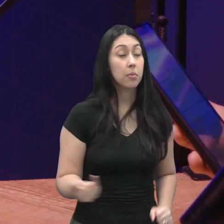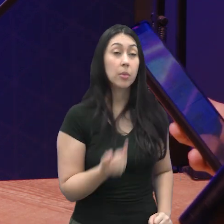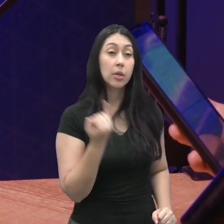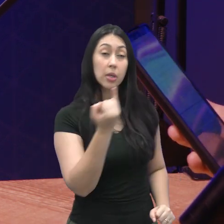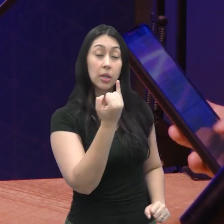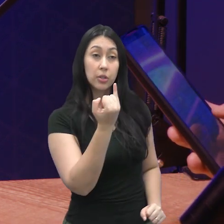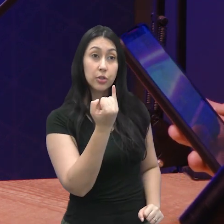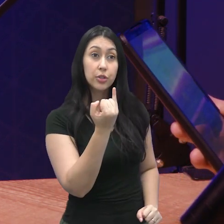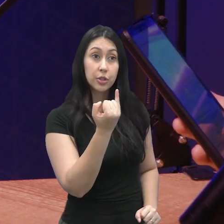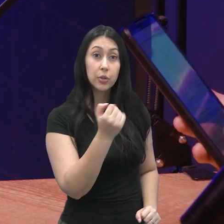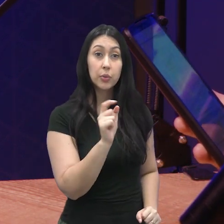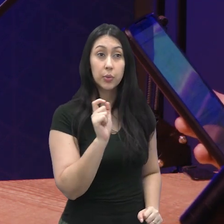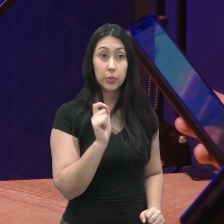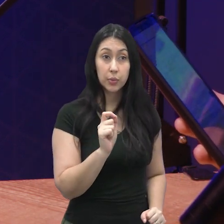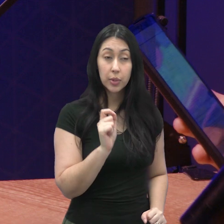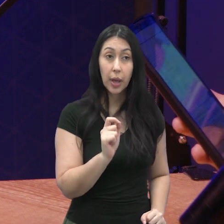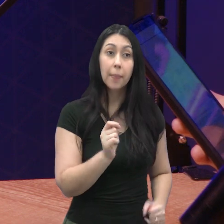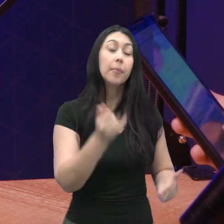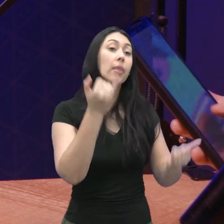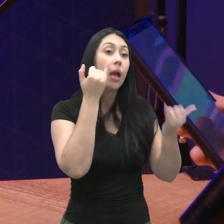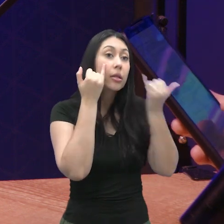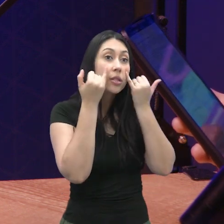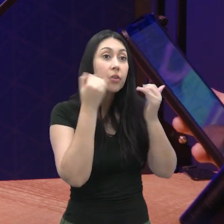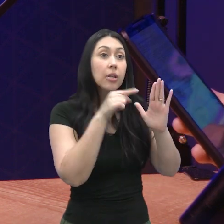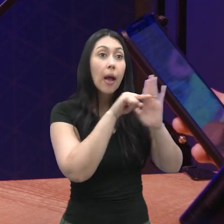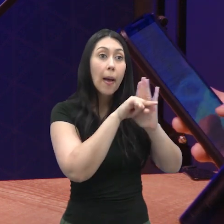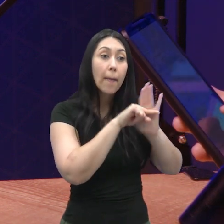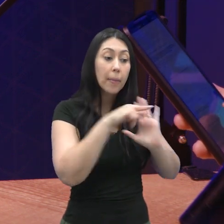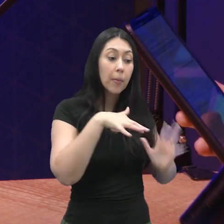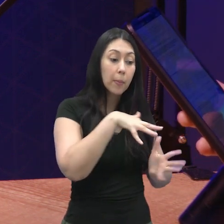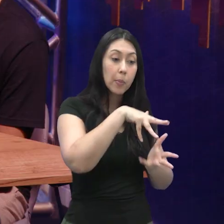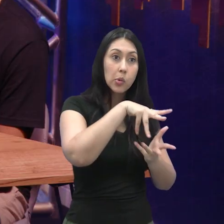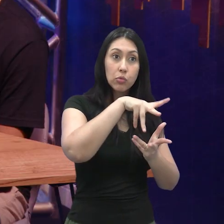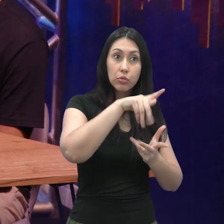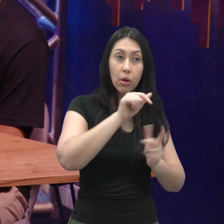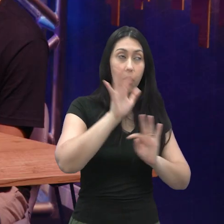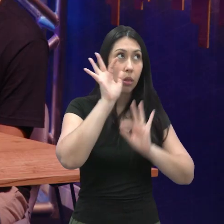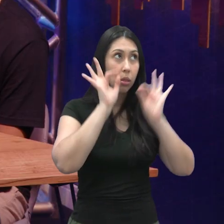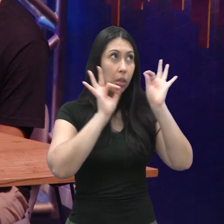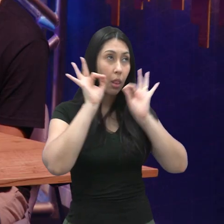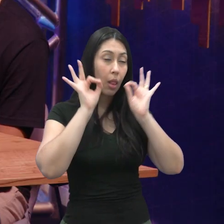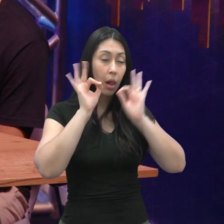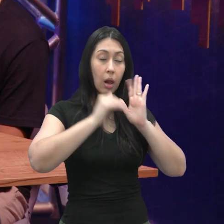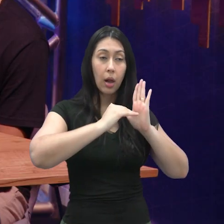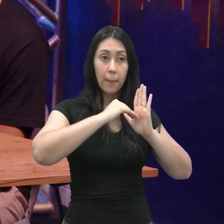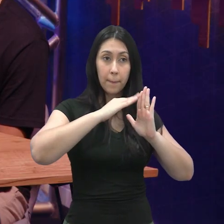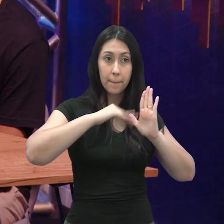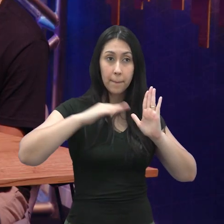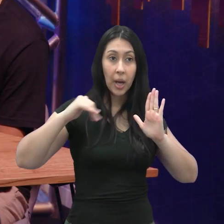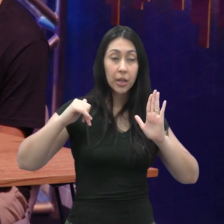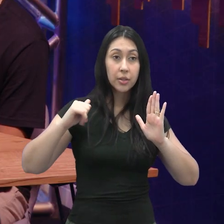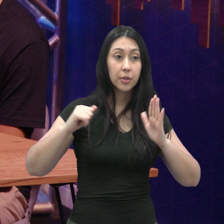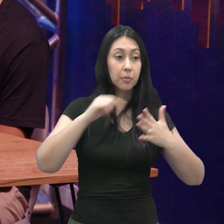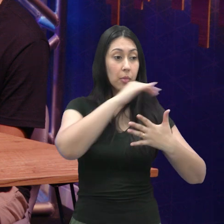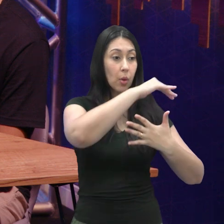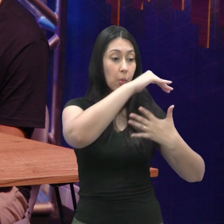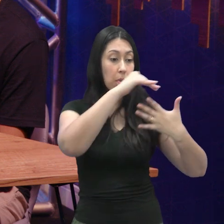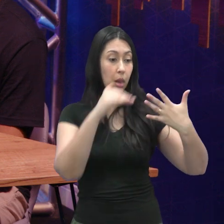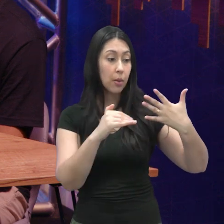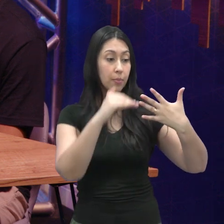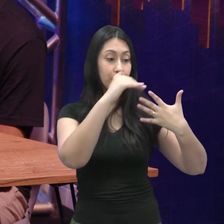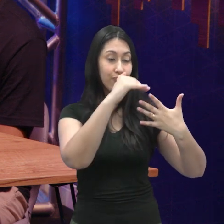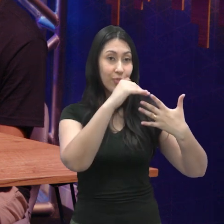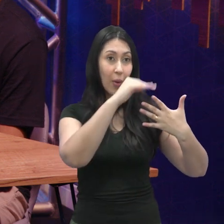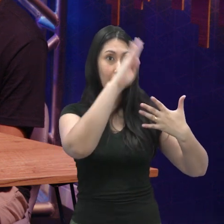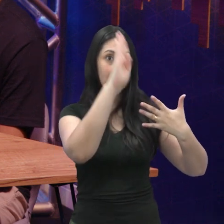importante, que é de acordo com dados, né, da pesquisa global sobre procedimentos estéticos. O Brasil é o segundo país